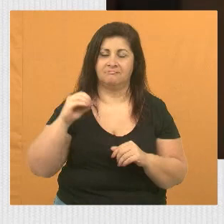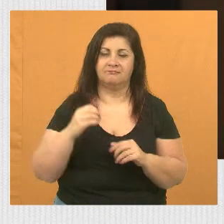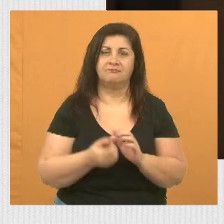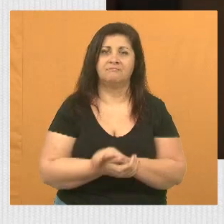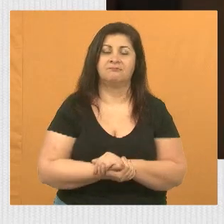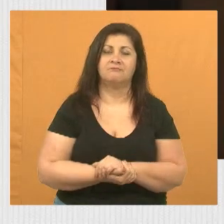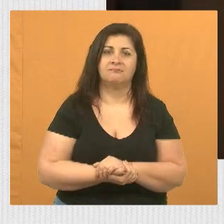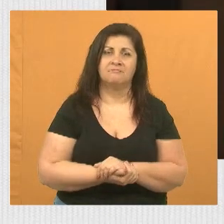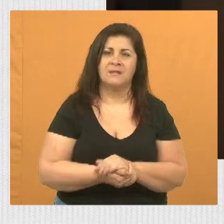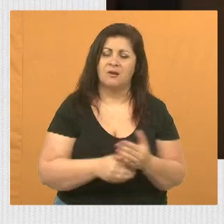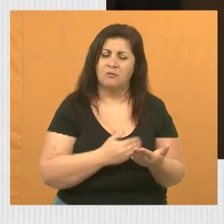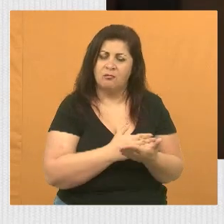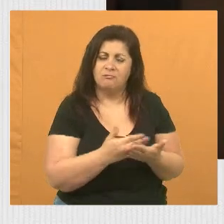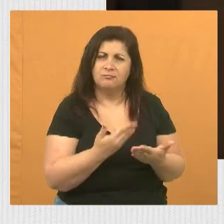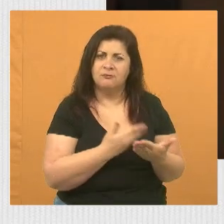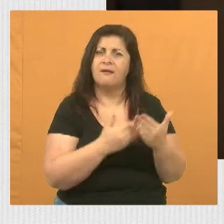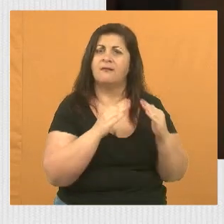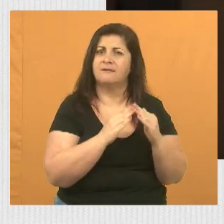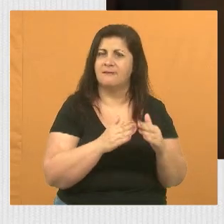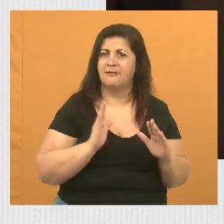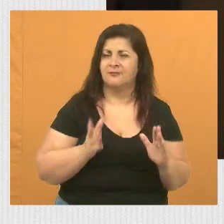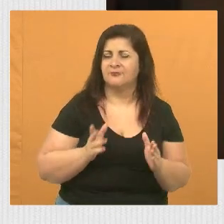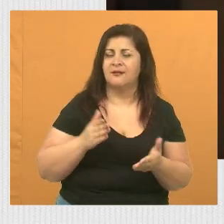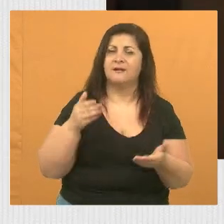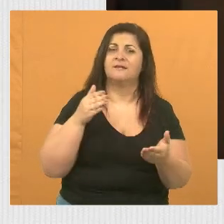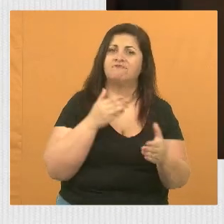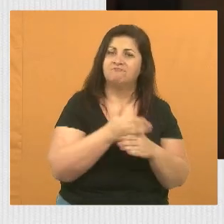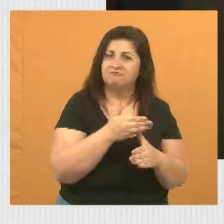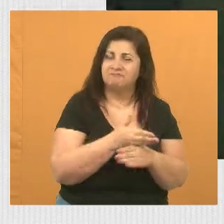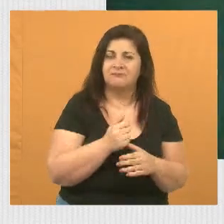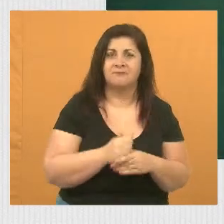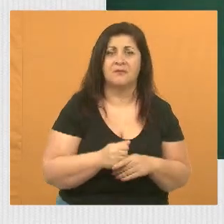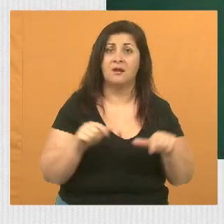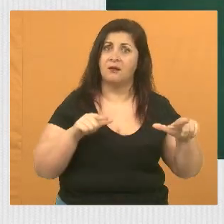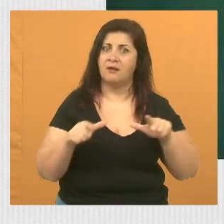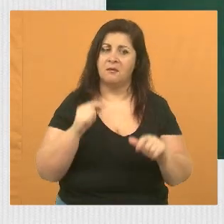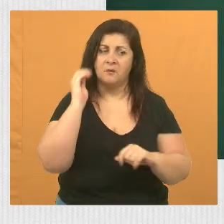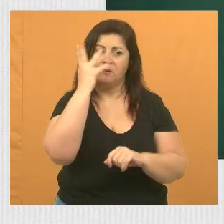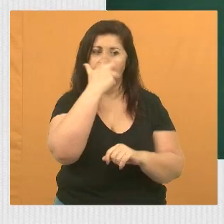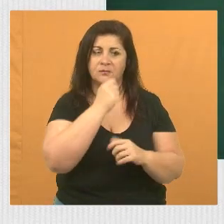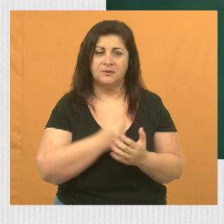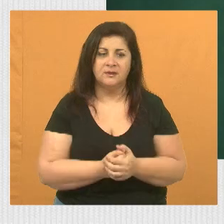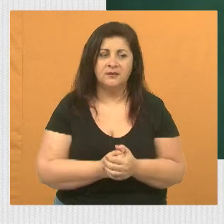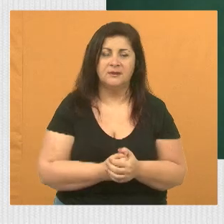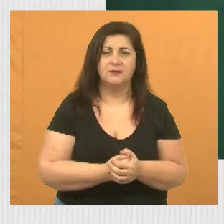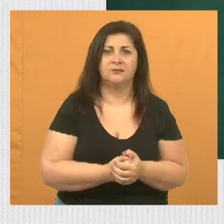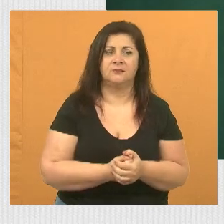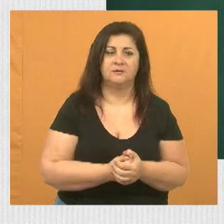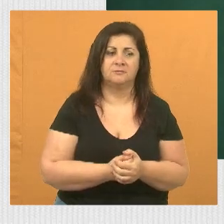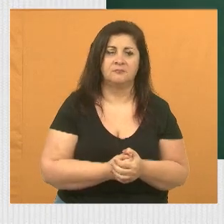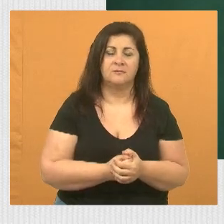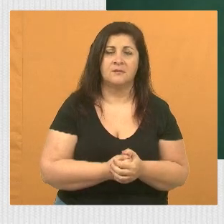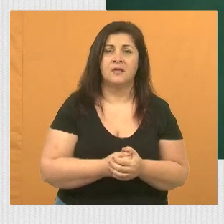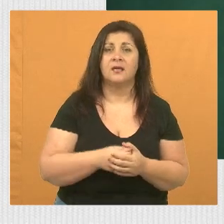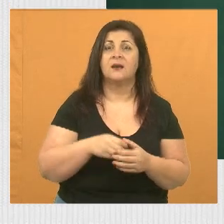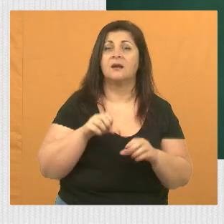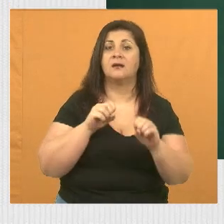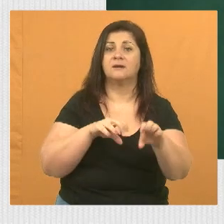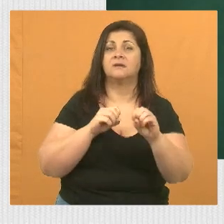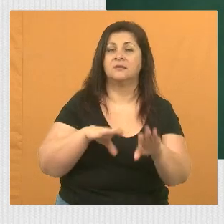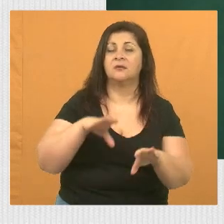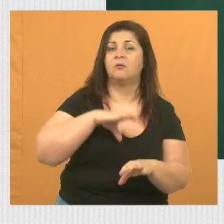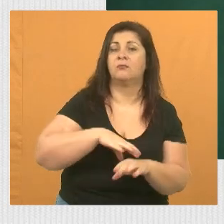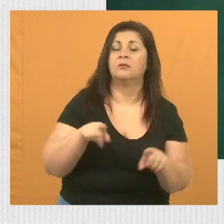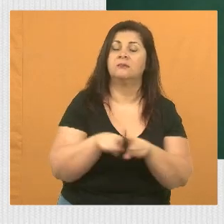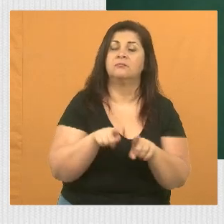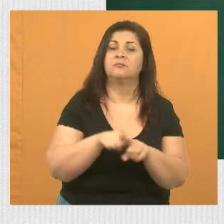E ela desenvolveu um trabalho muito bonito lá com os alunos. Ela dava aula de língua portuguesa e também língua